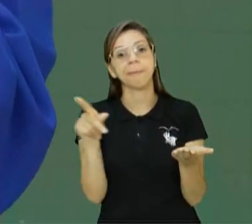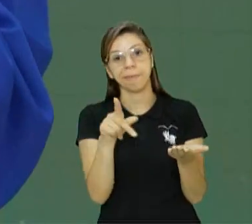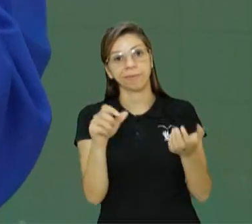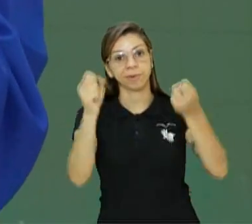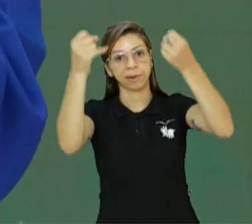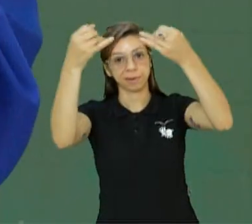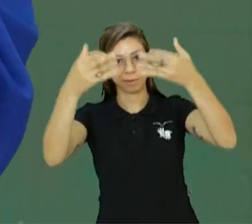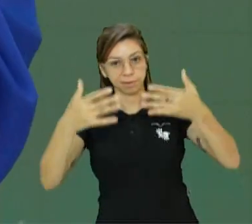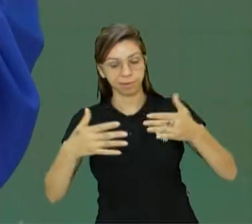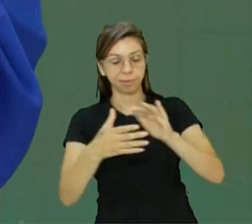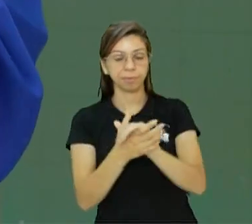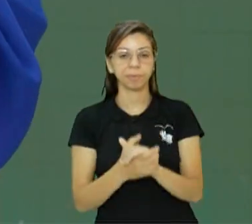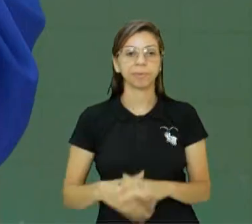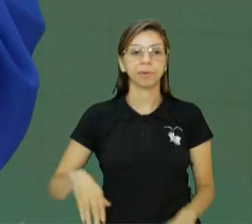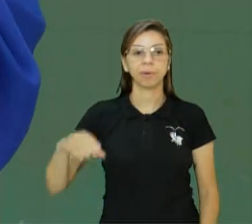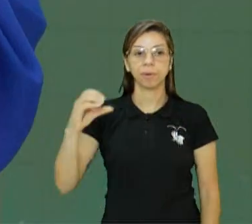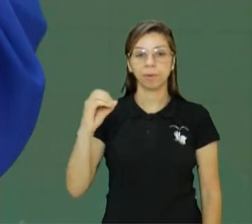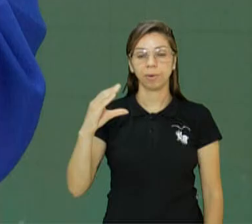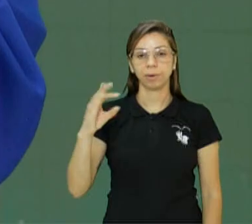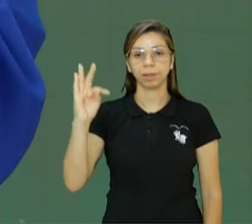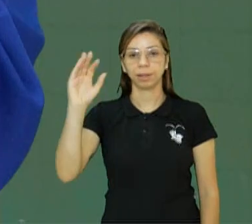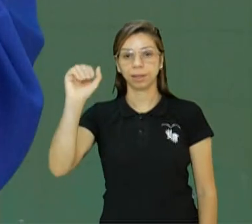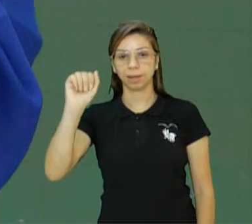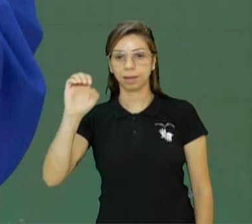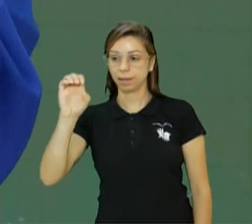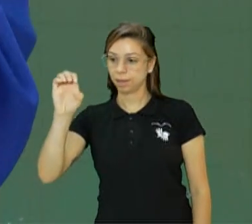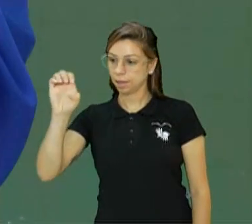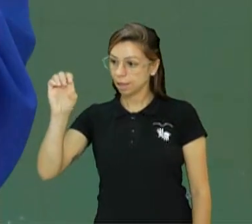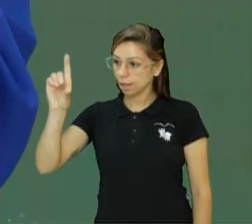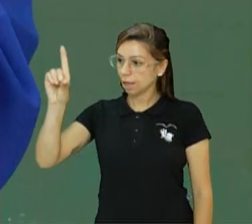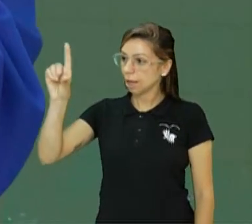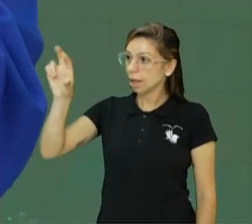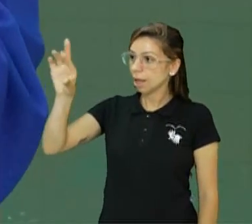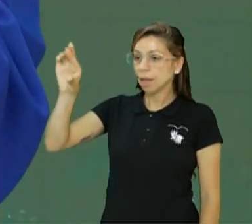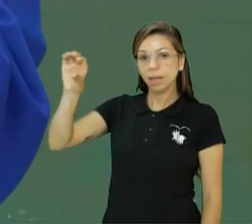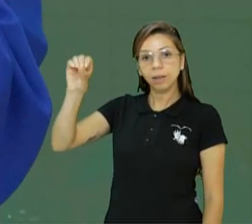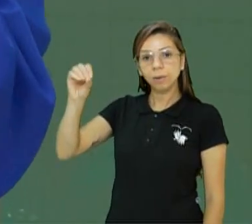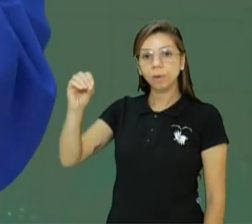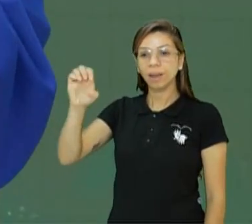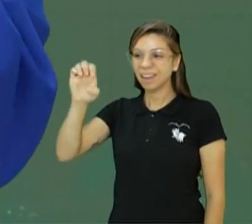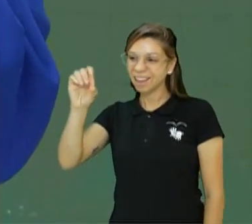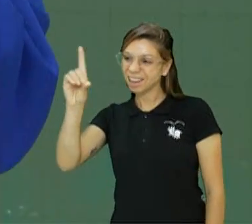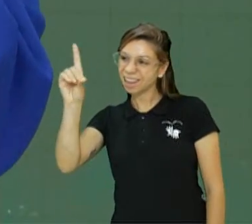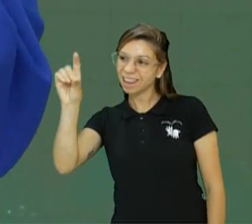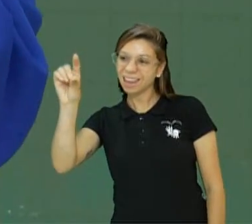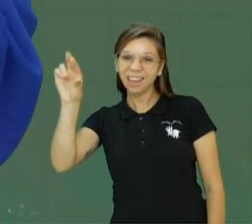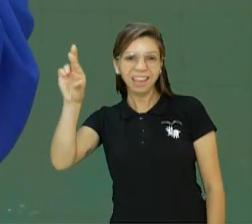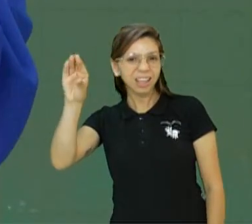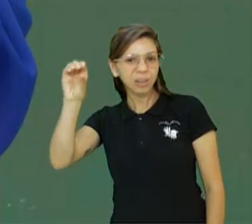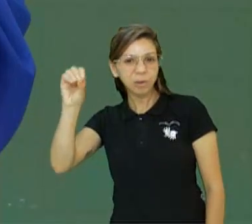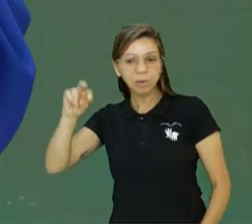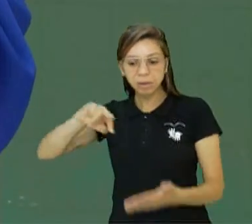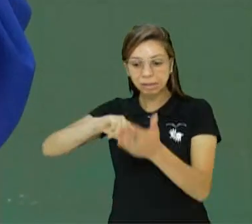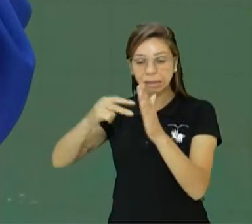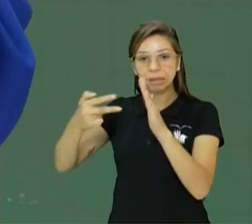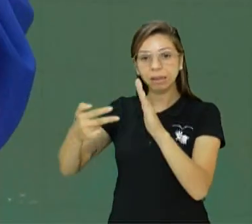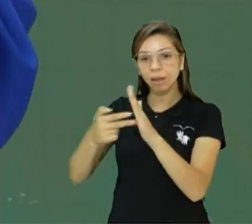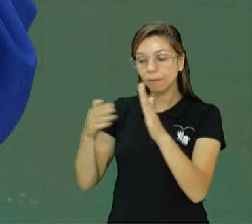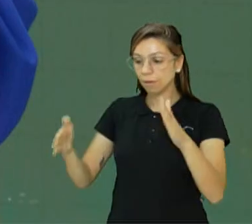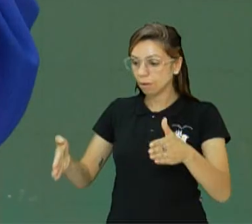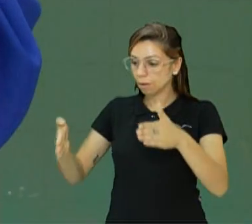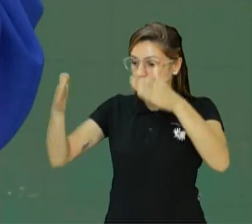hein? Octaedro, edro são as faces, octa são 8. Significa que este poliedro aqui